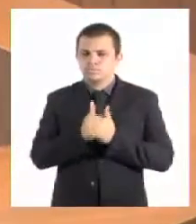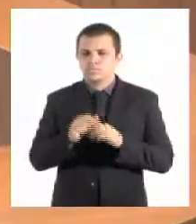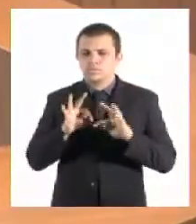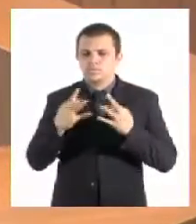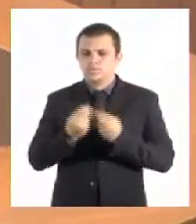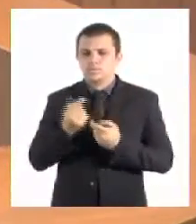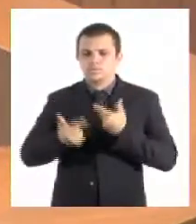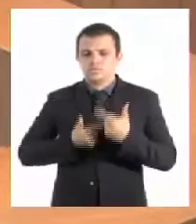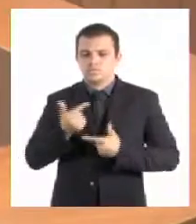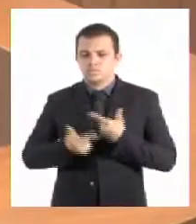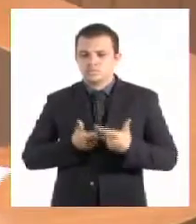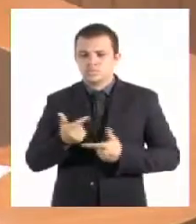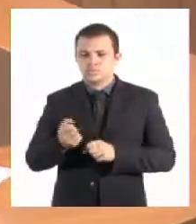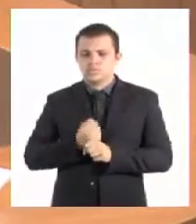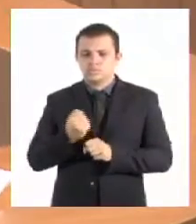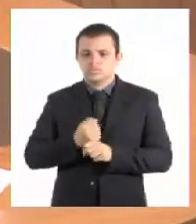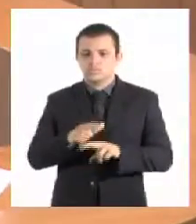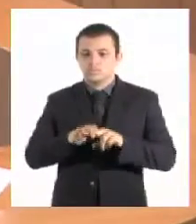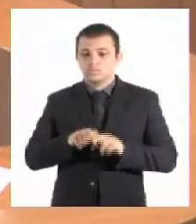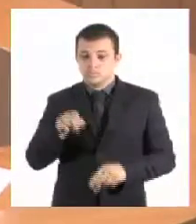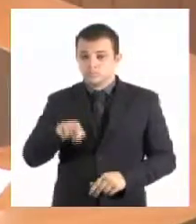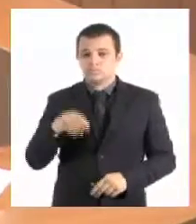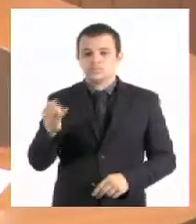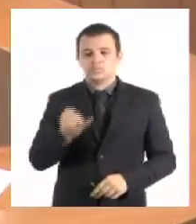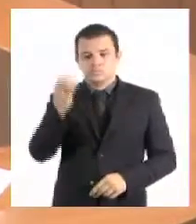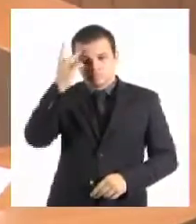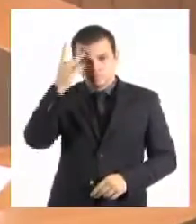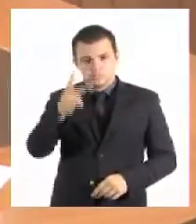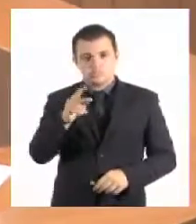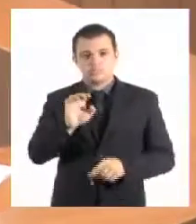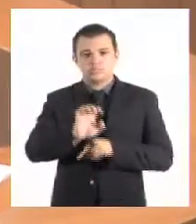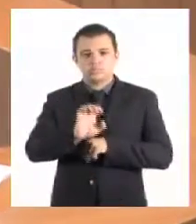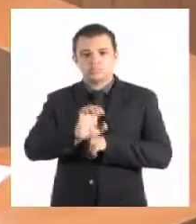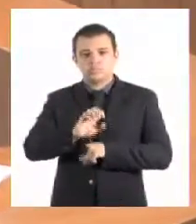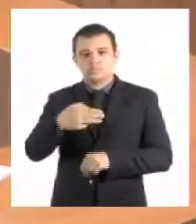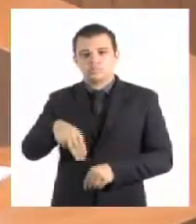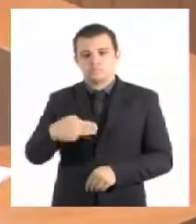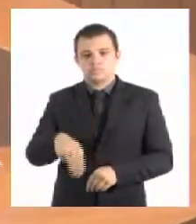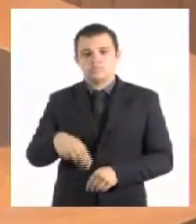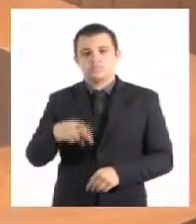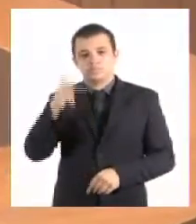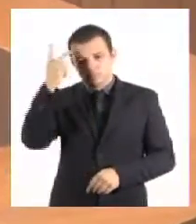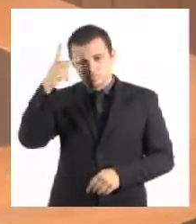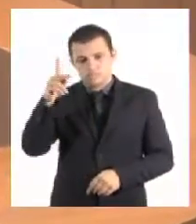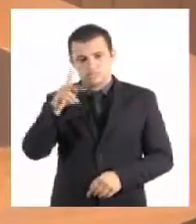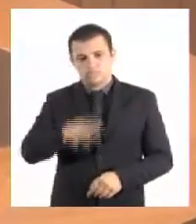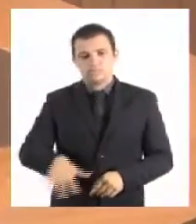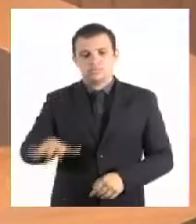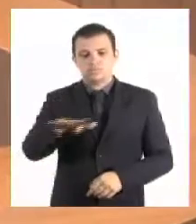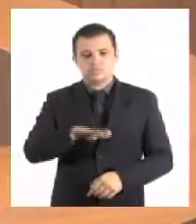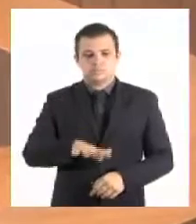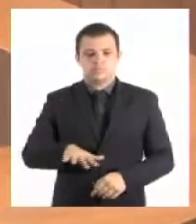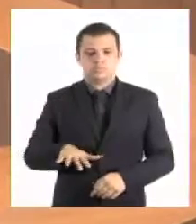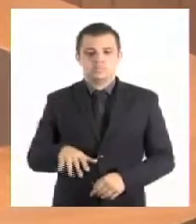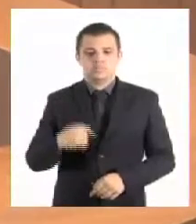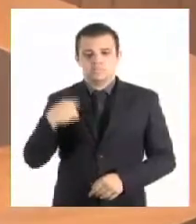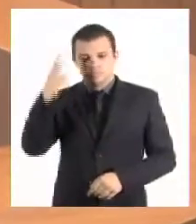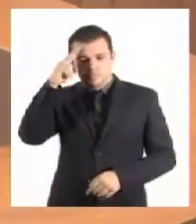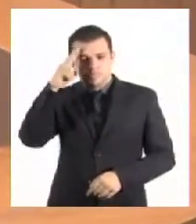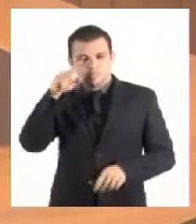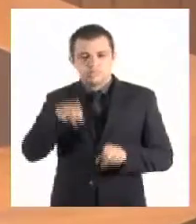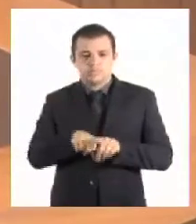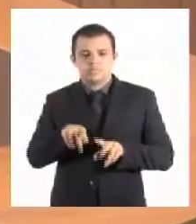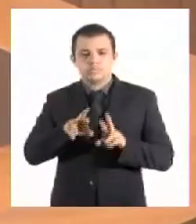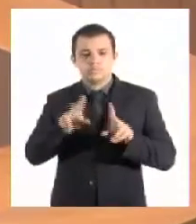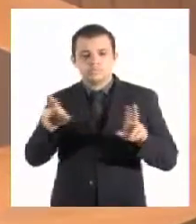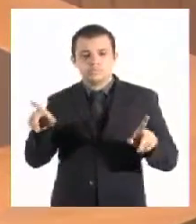dessas obras, porque é importante para o Estado do Maranhão, para o nosso meio ambiente, que inclusive nos remete a várias